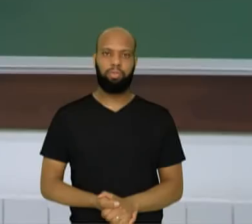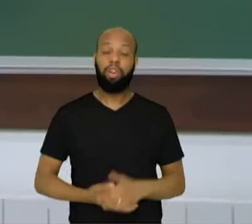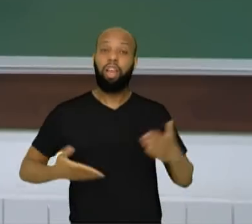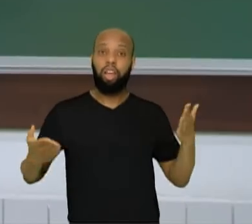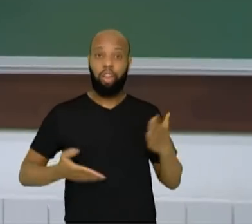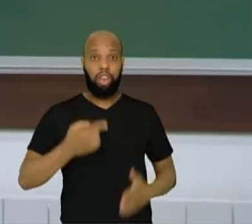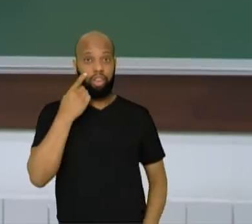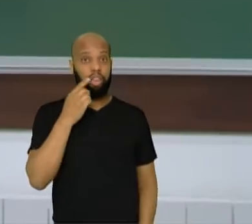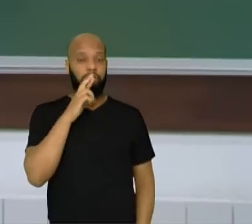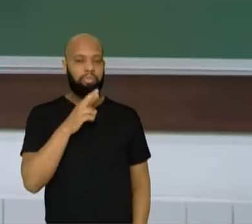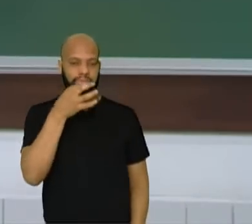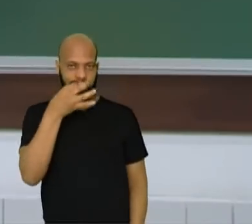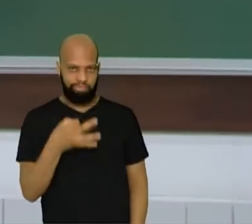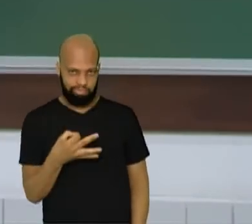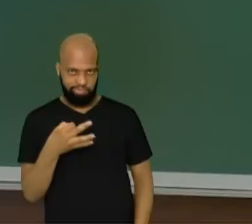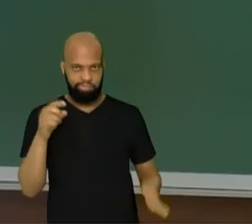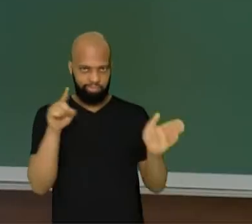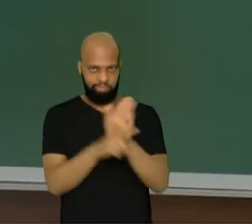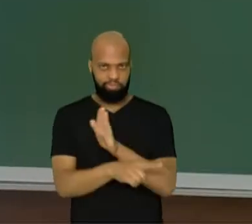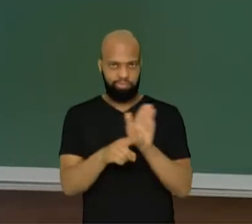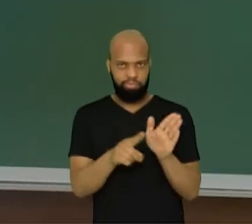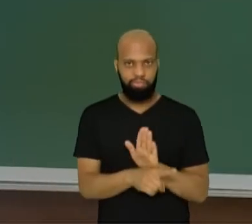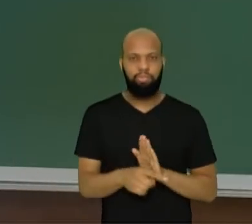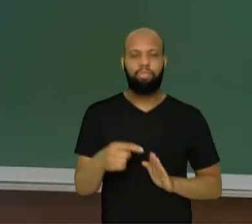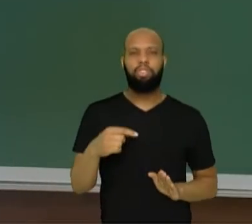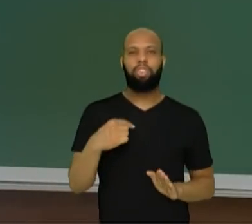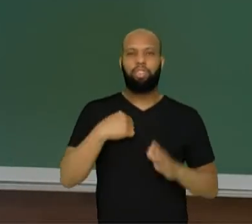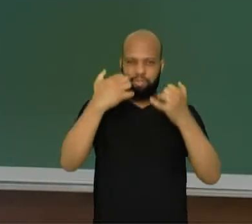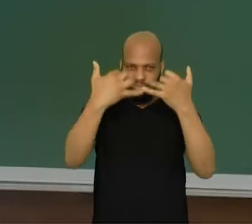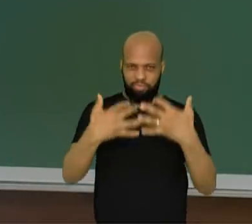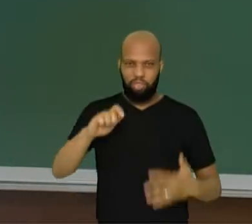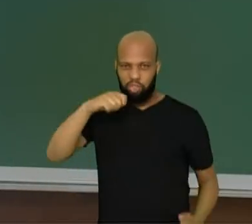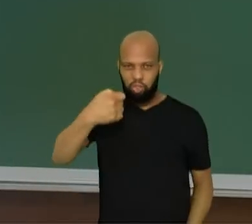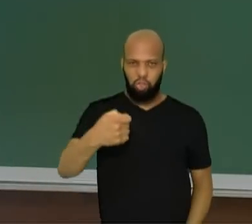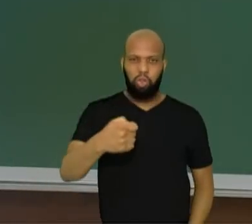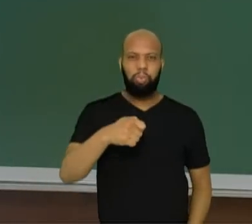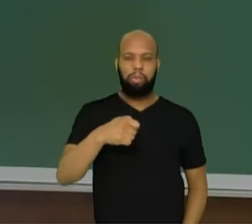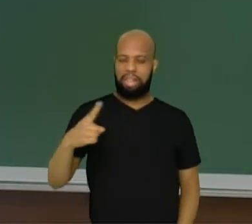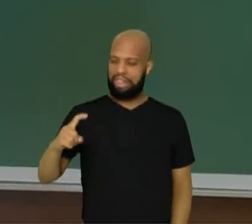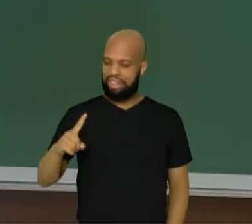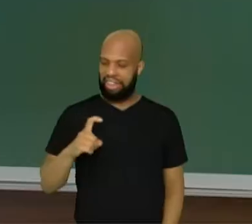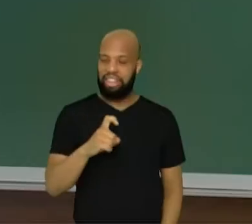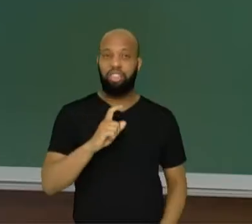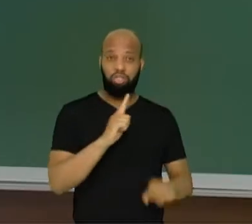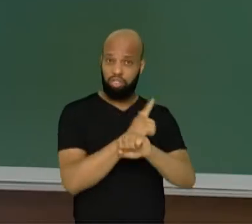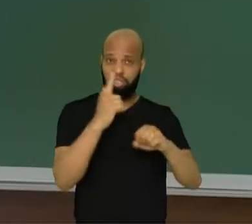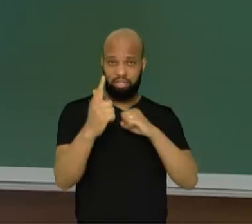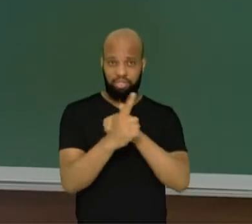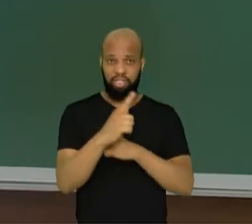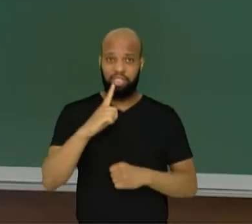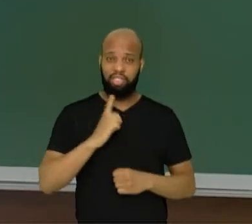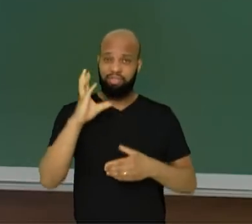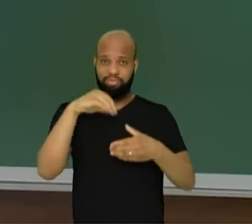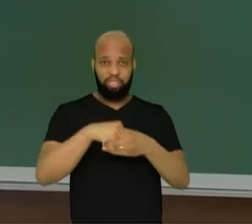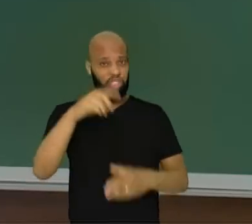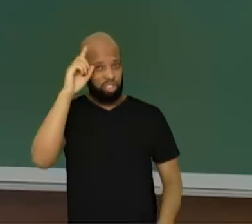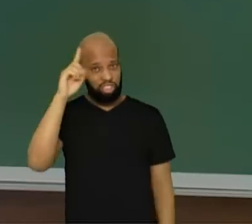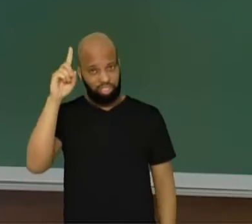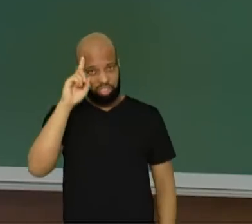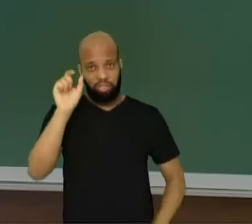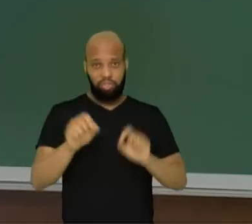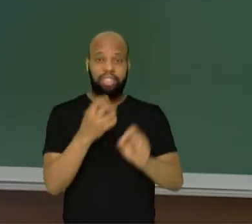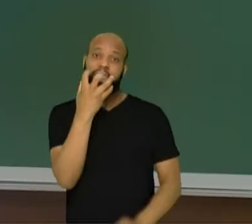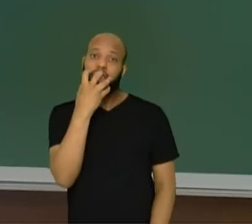Vamos ver a resposta correta desse quiz? Falou em bicho geográfico, são animais do nosso cotidiano, cães e gatos que